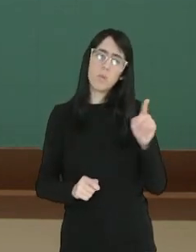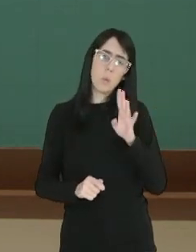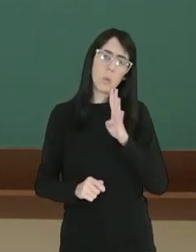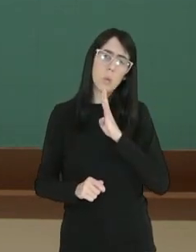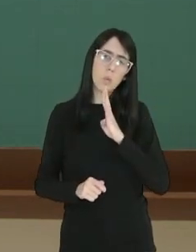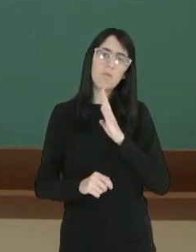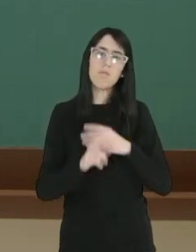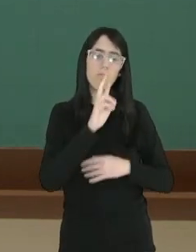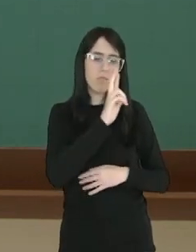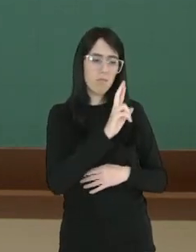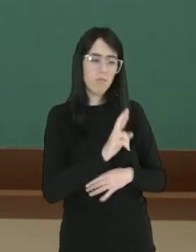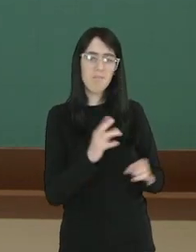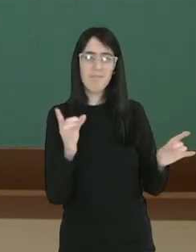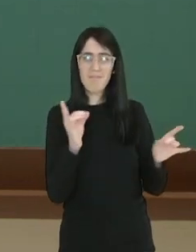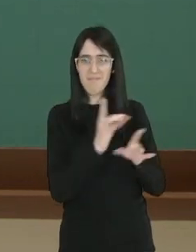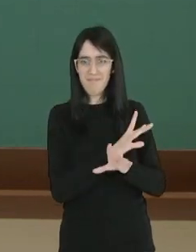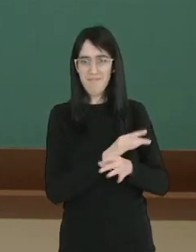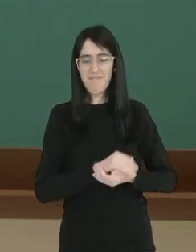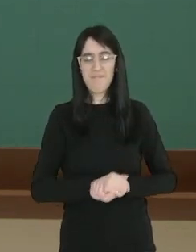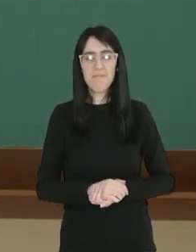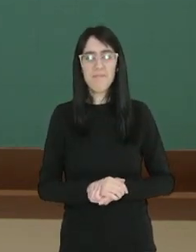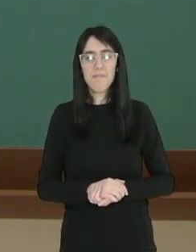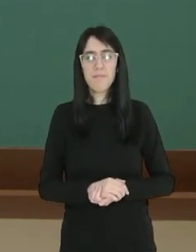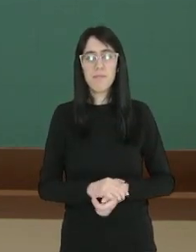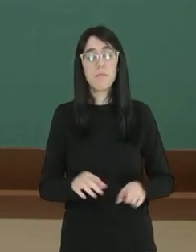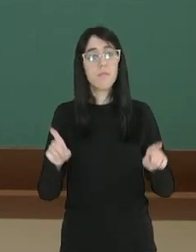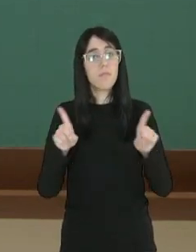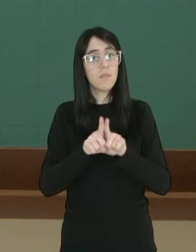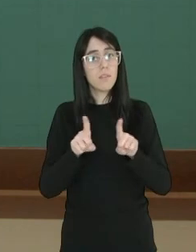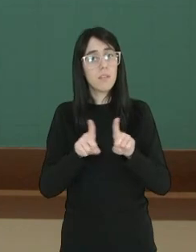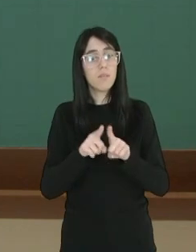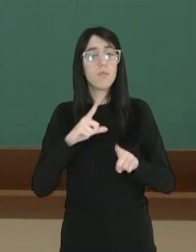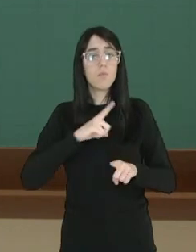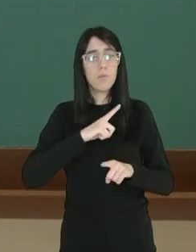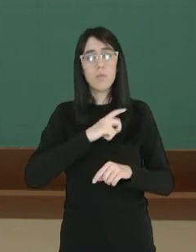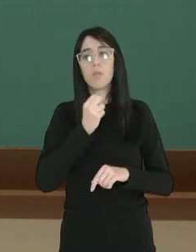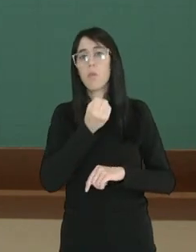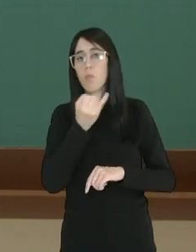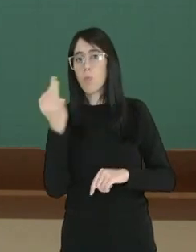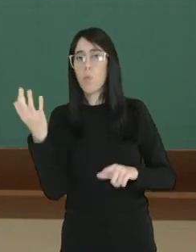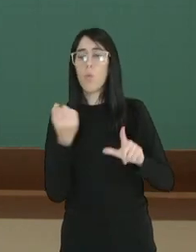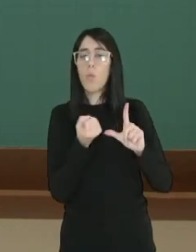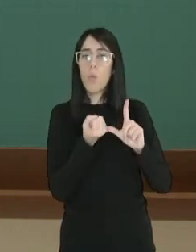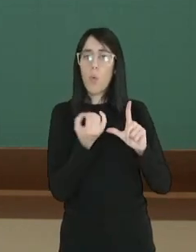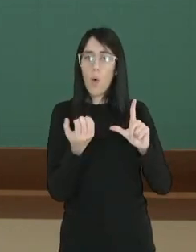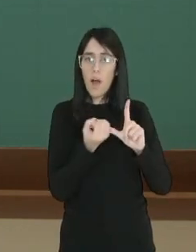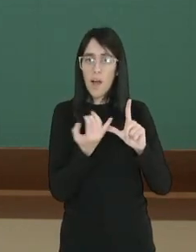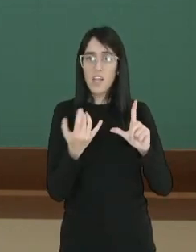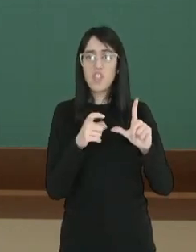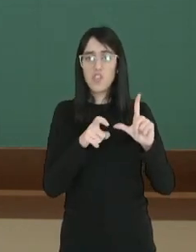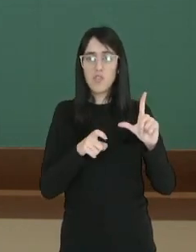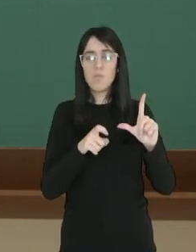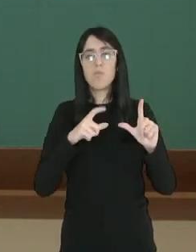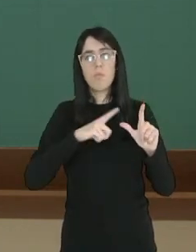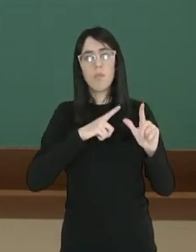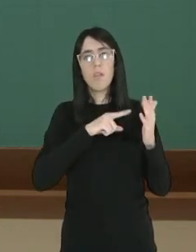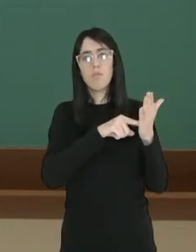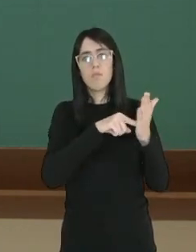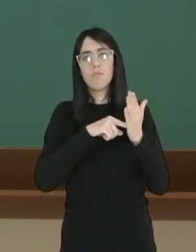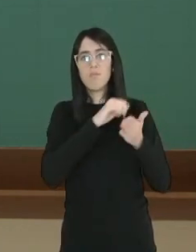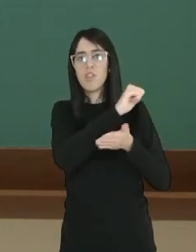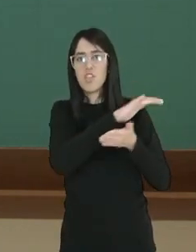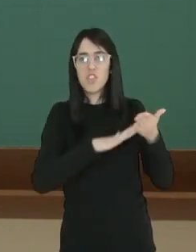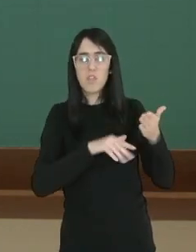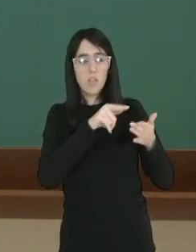e responder as questões. E também por meio de alguns logaritmos que são dados no decorrer do problema